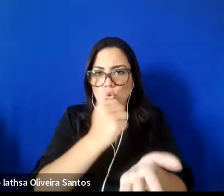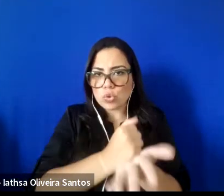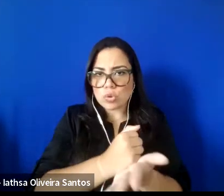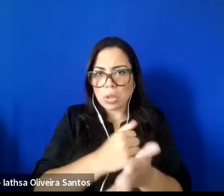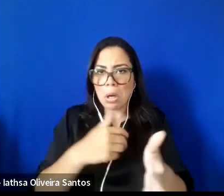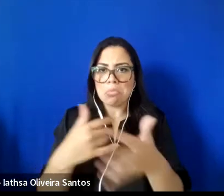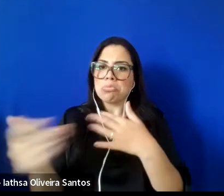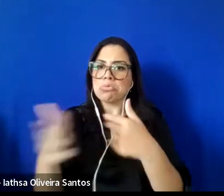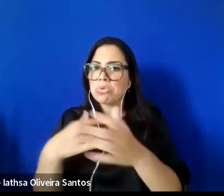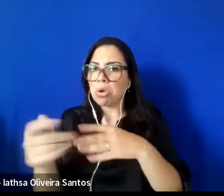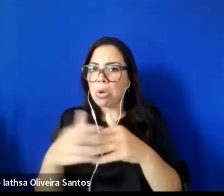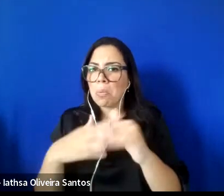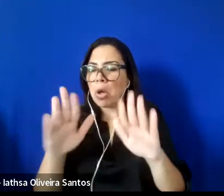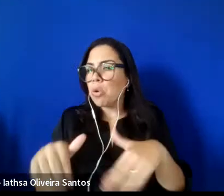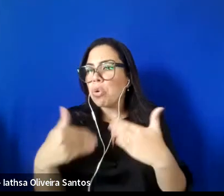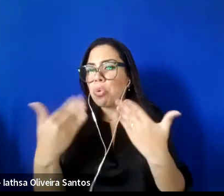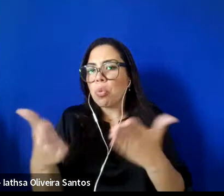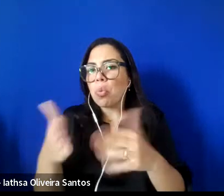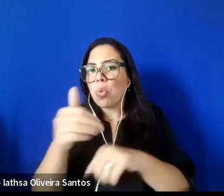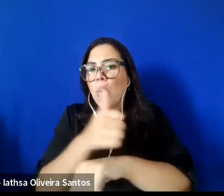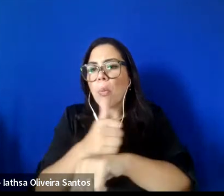independentemente de qual fundamento ele tenha